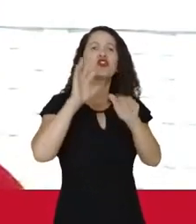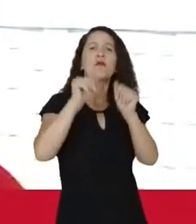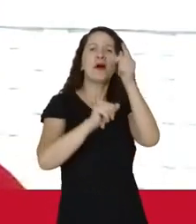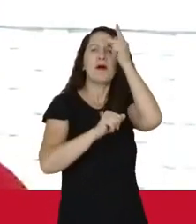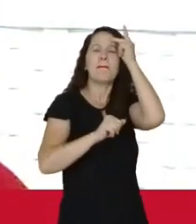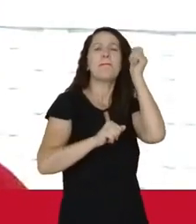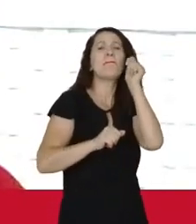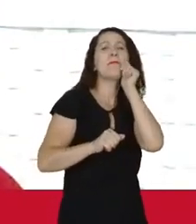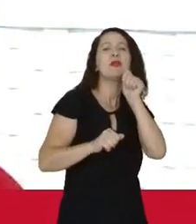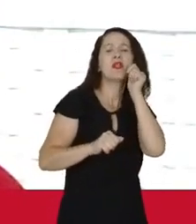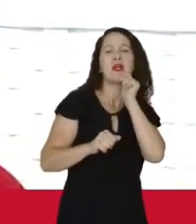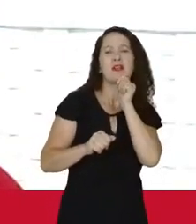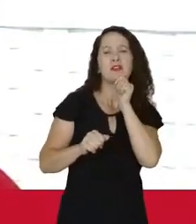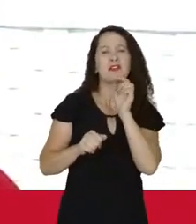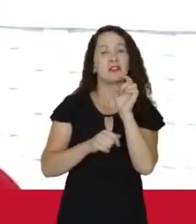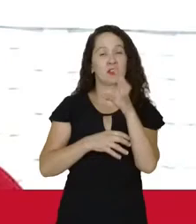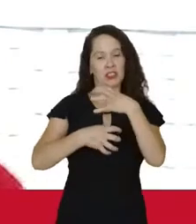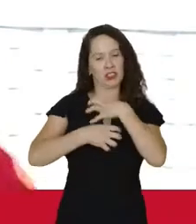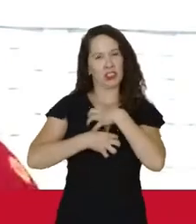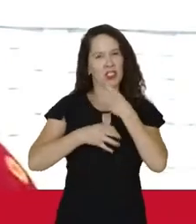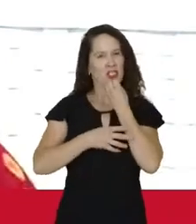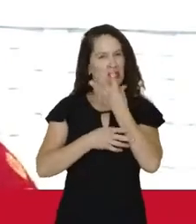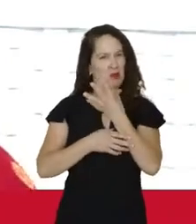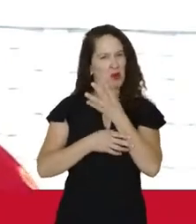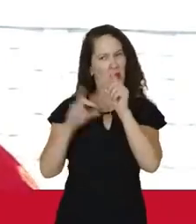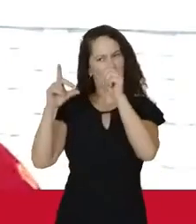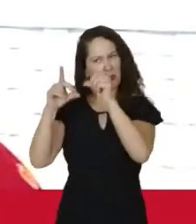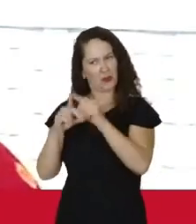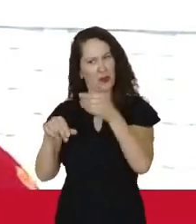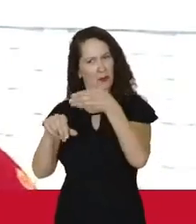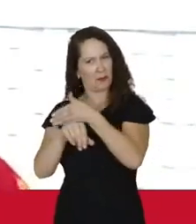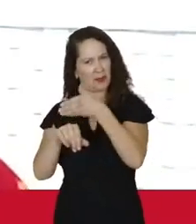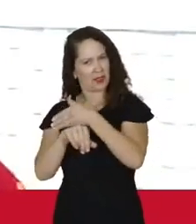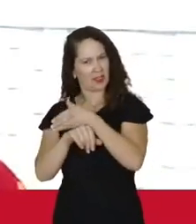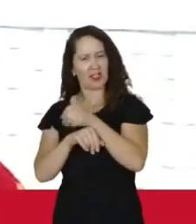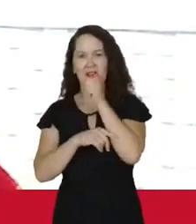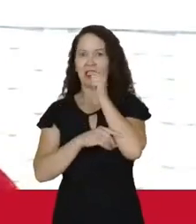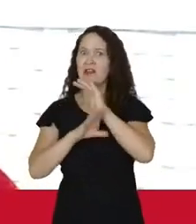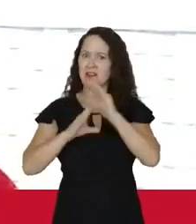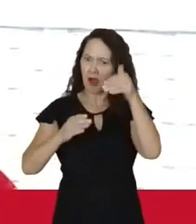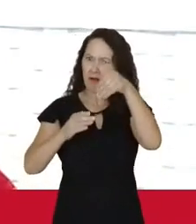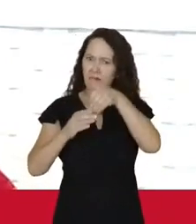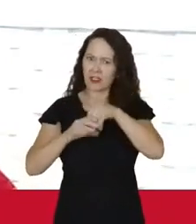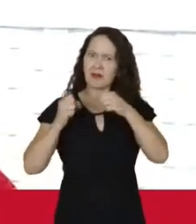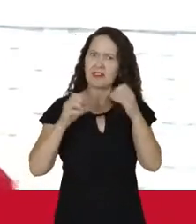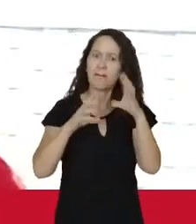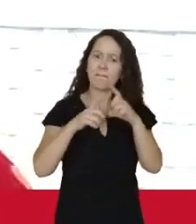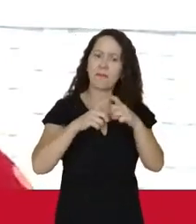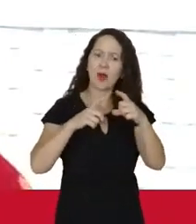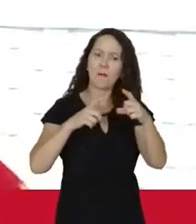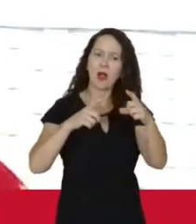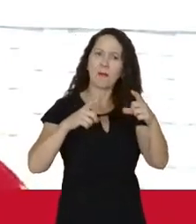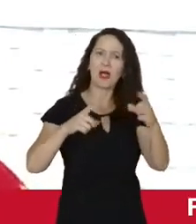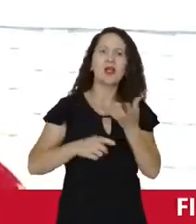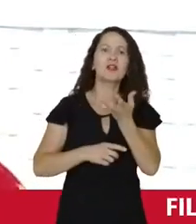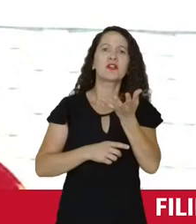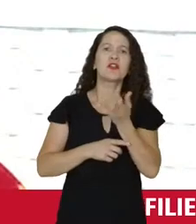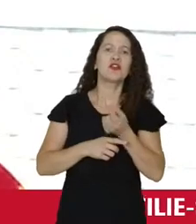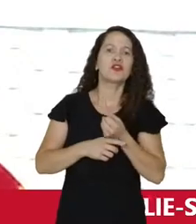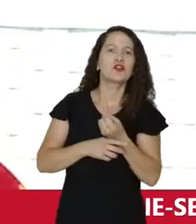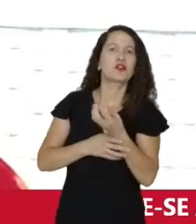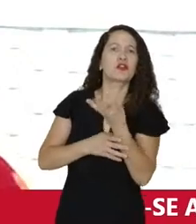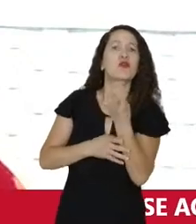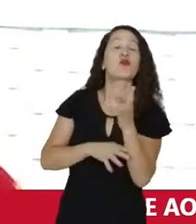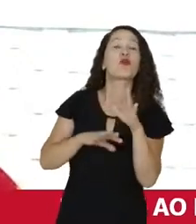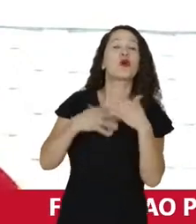candidatas. Não nos sintamos satisfeitas com as que entraram, precisamos de muito mais, senão a gente vai manter um número que é muito